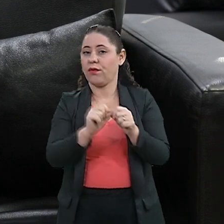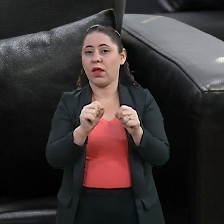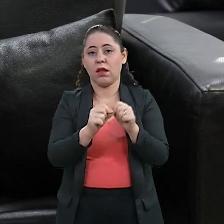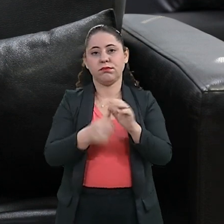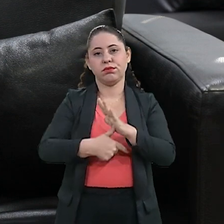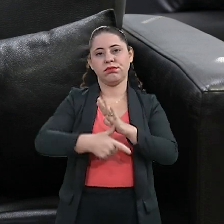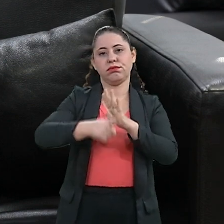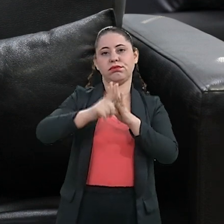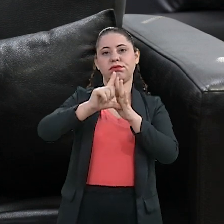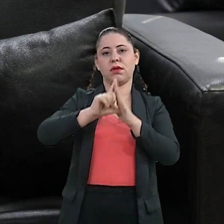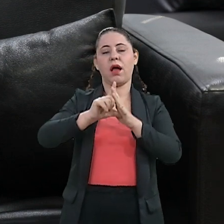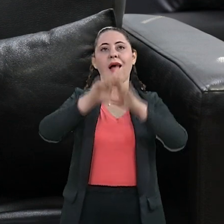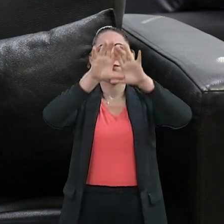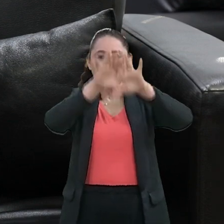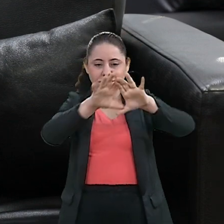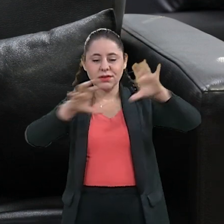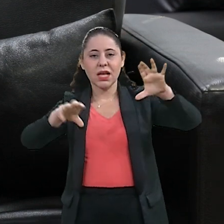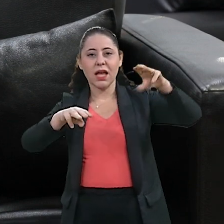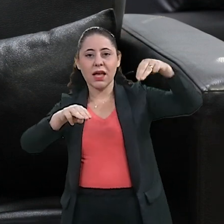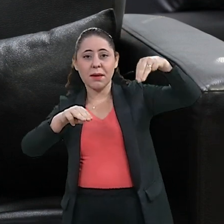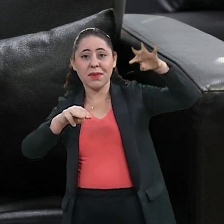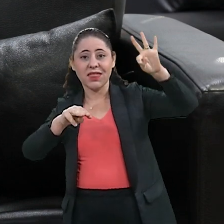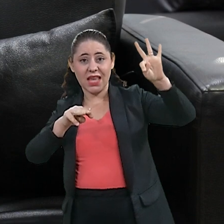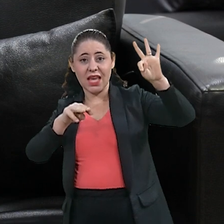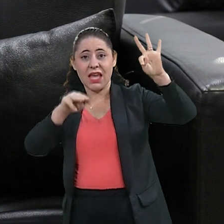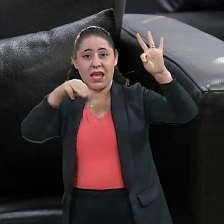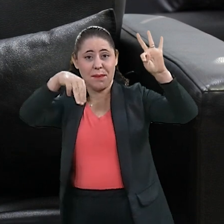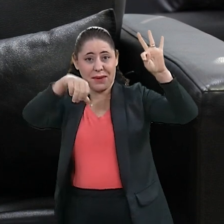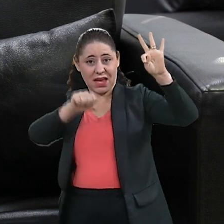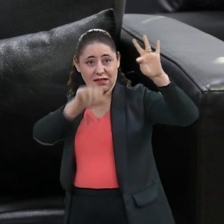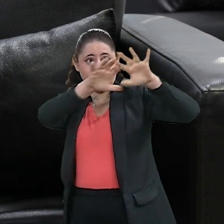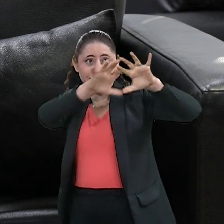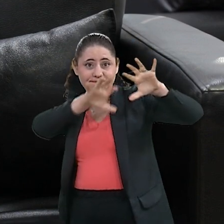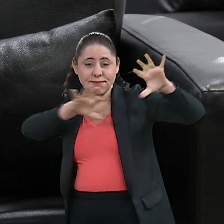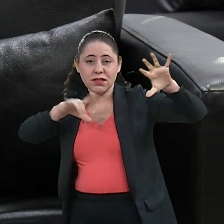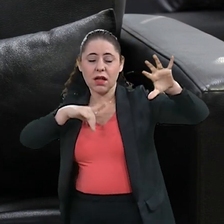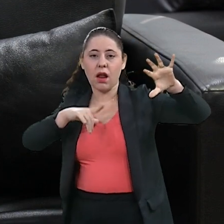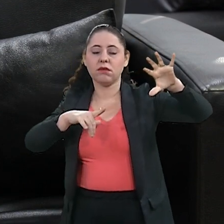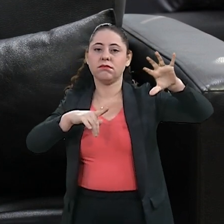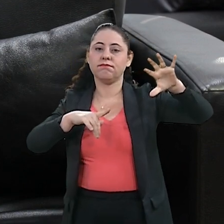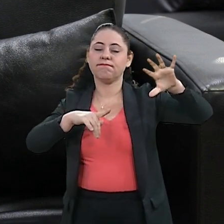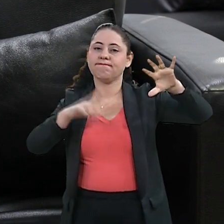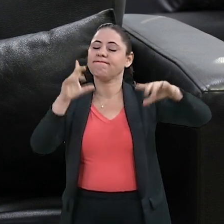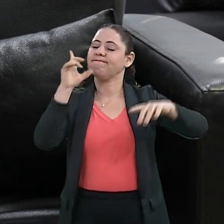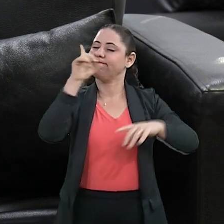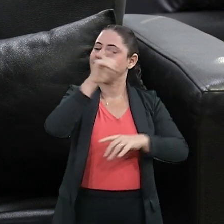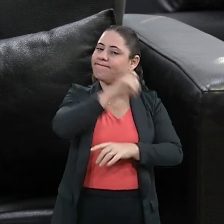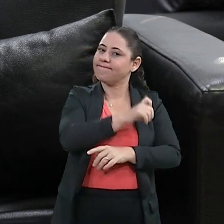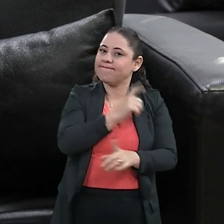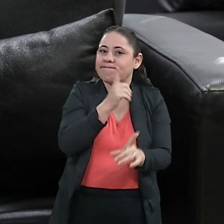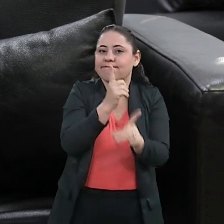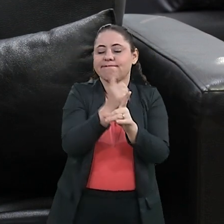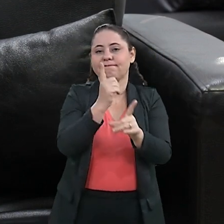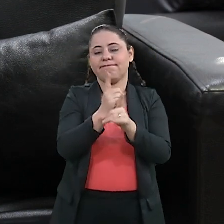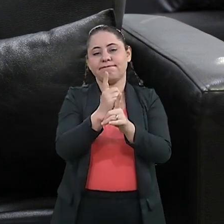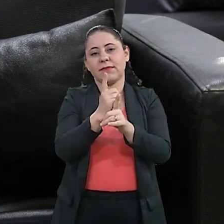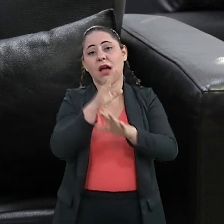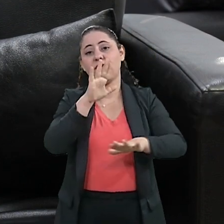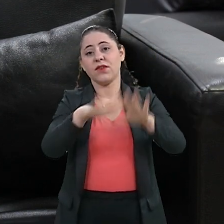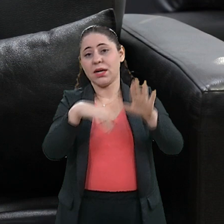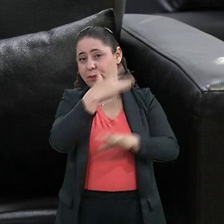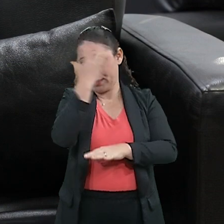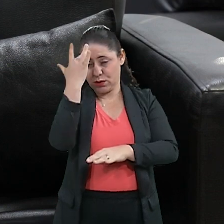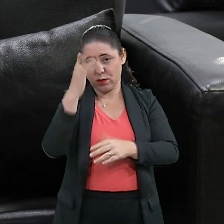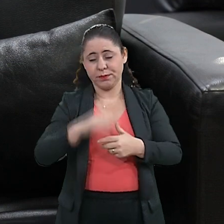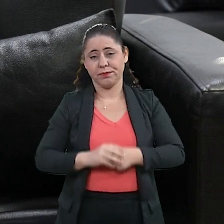a adoção foi feita antes da divisão do Estado. Aí é uma fase que fica difícil também